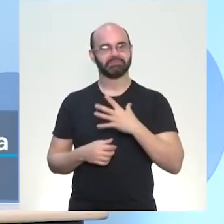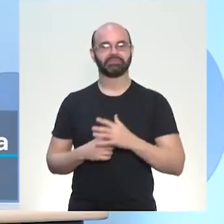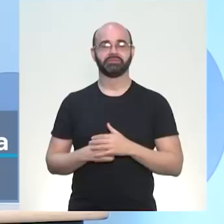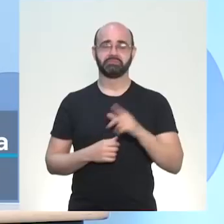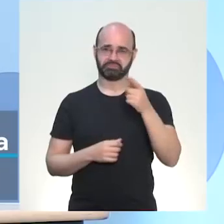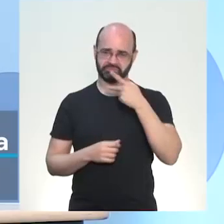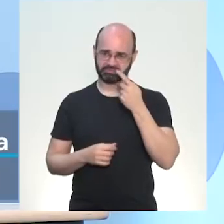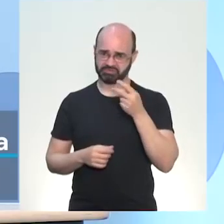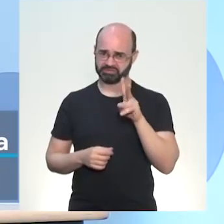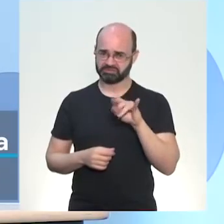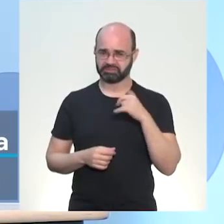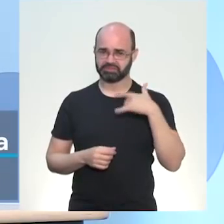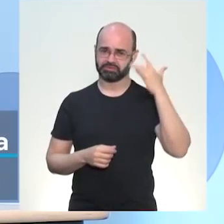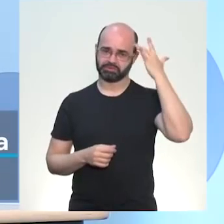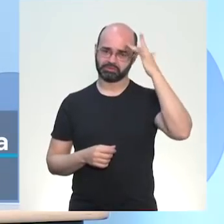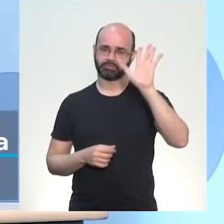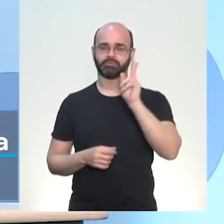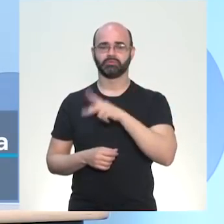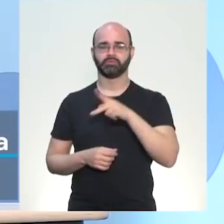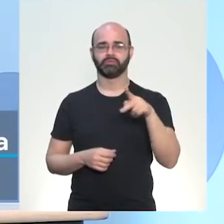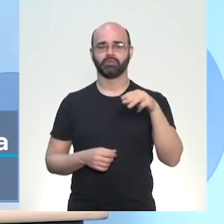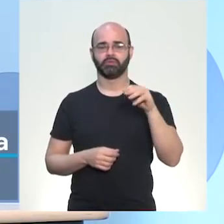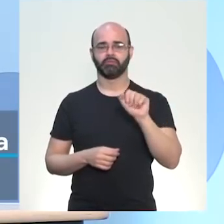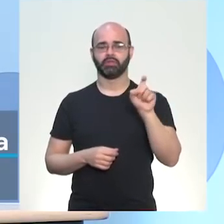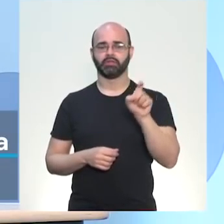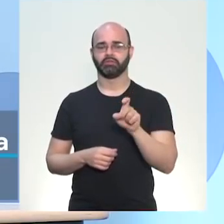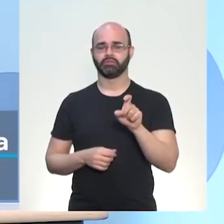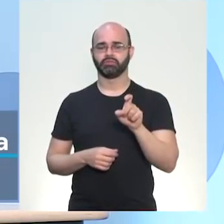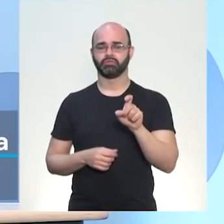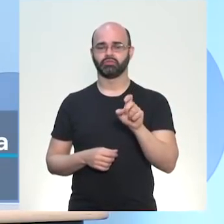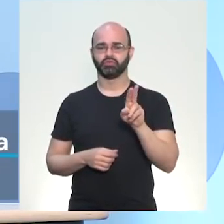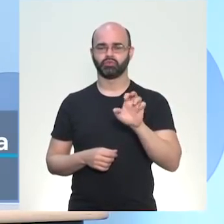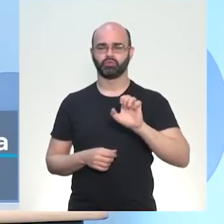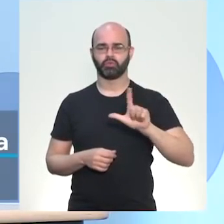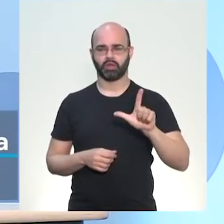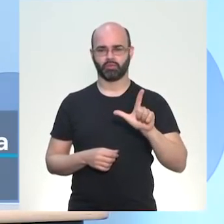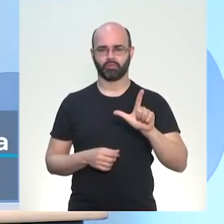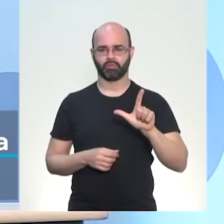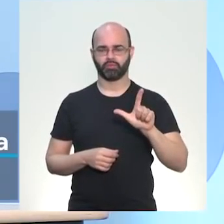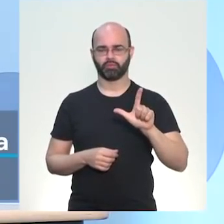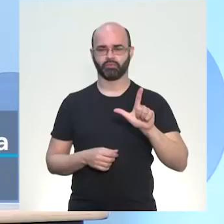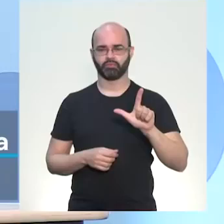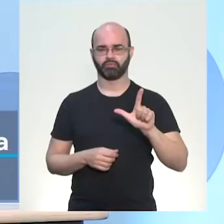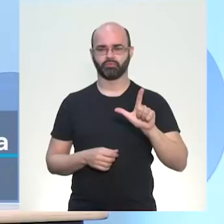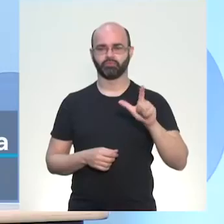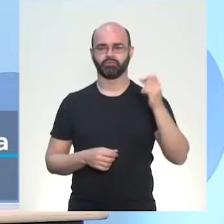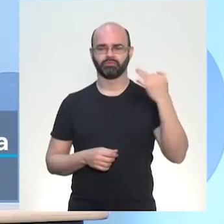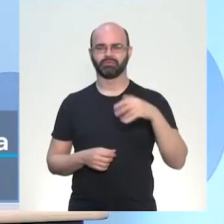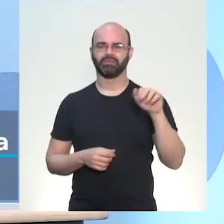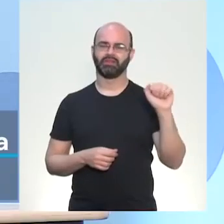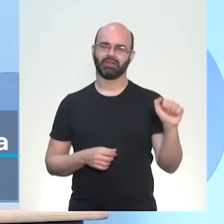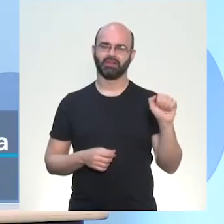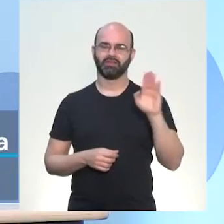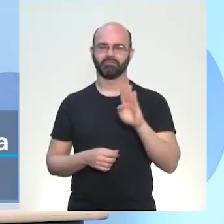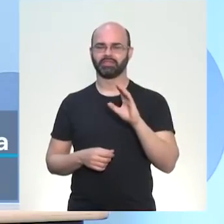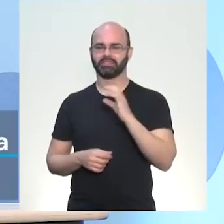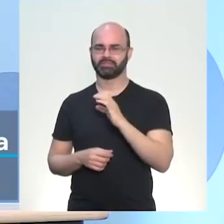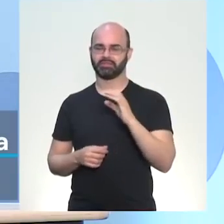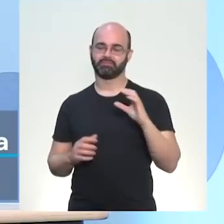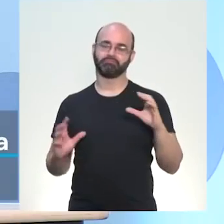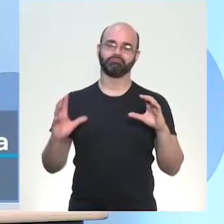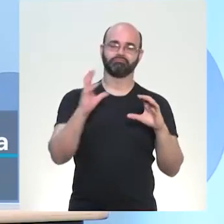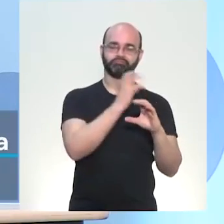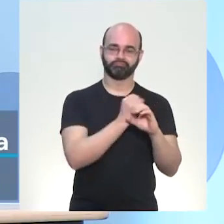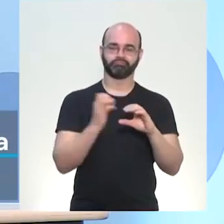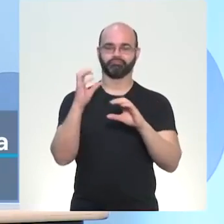falar isso, mas eu já queria falar aqui do professor Maxwell, que disse o seguinte, que todos os valores da A, da B e da C, o somatório